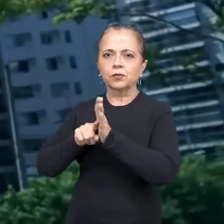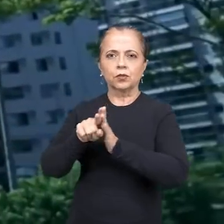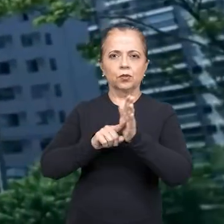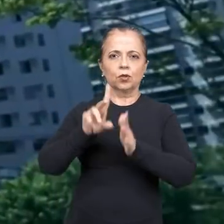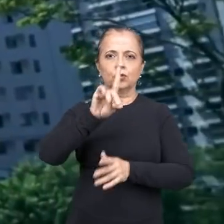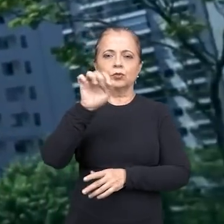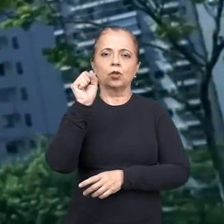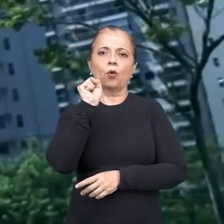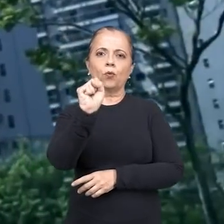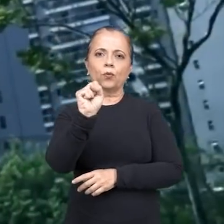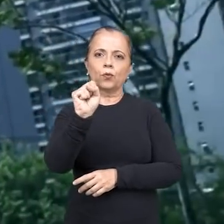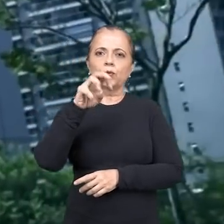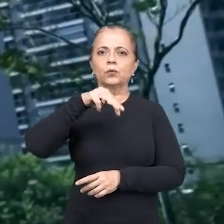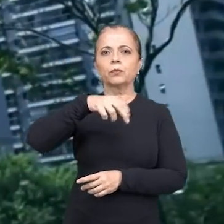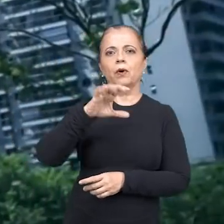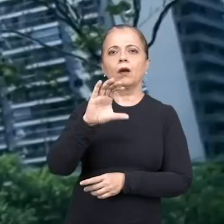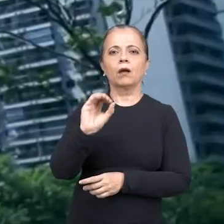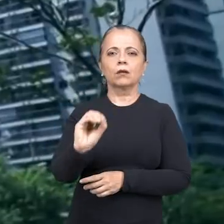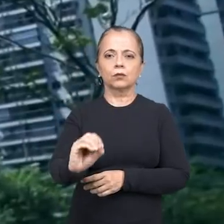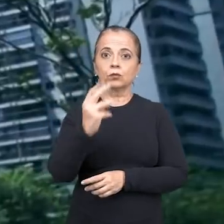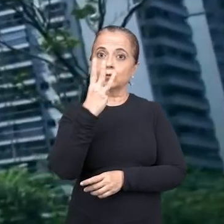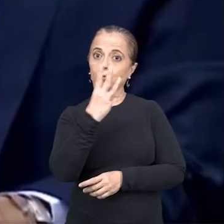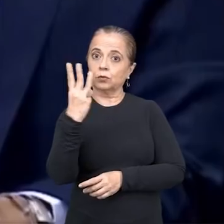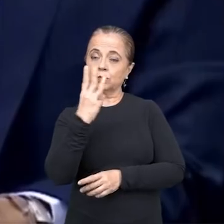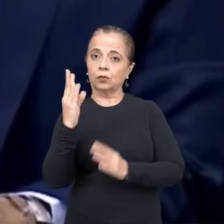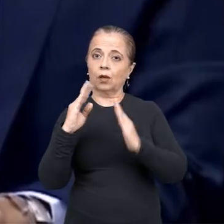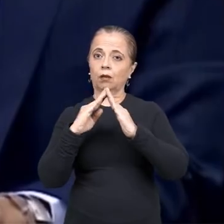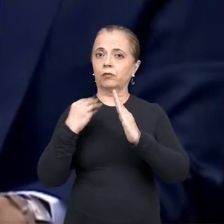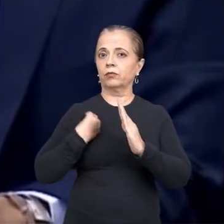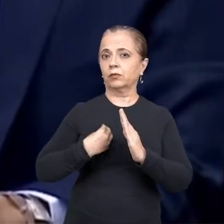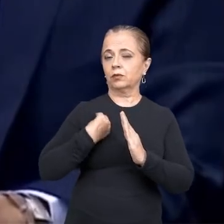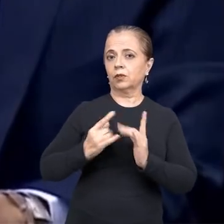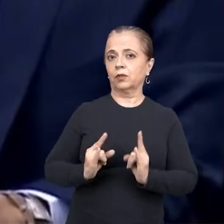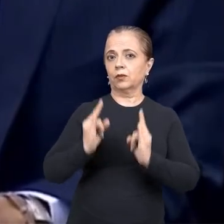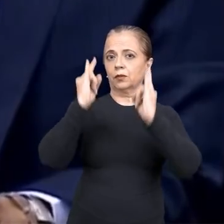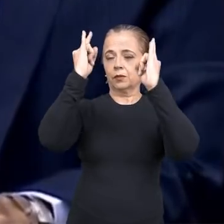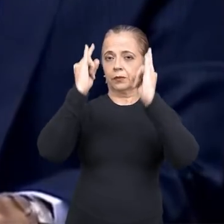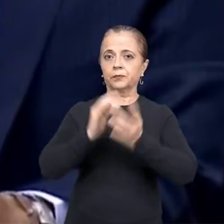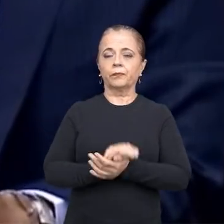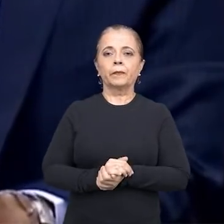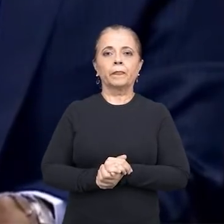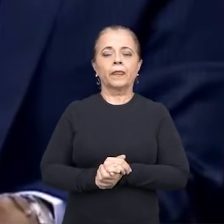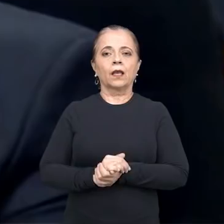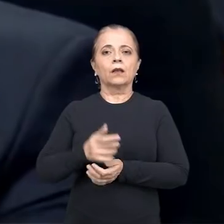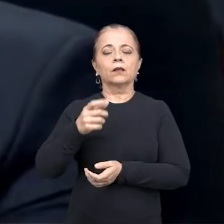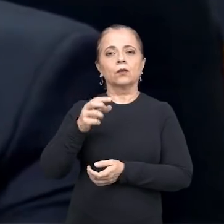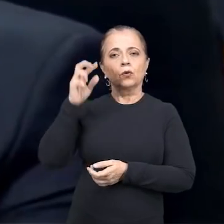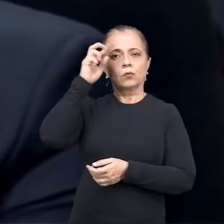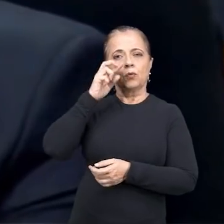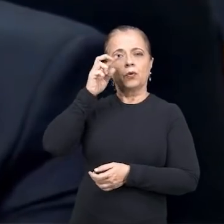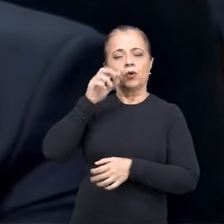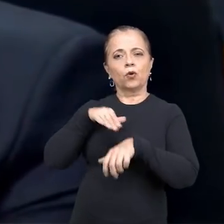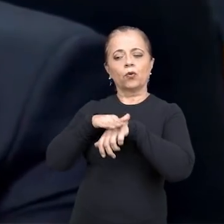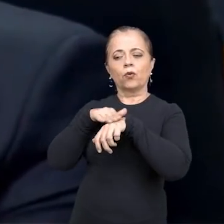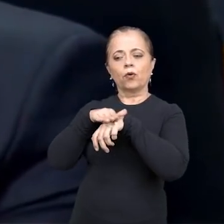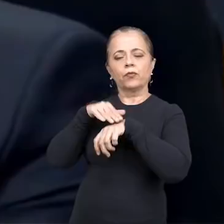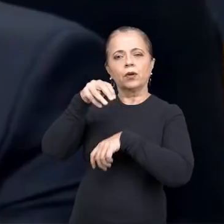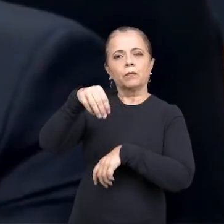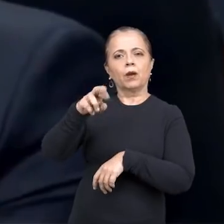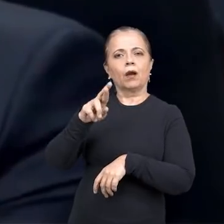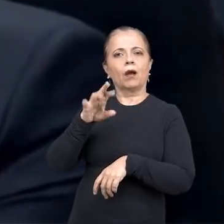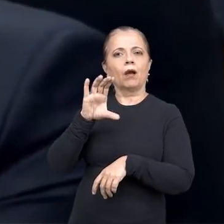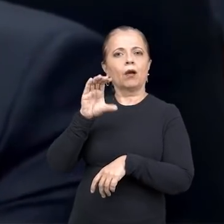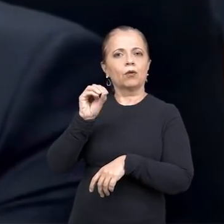apartamento onde os três moravam, na Barra da Tijuca. O MP Cidadão conversou com o promotor de justiça Marcos Cac, da